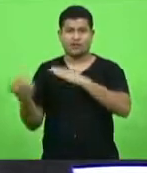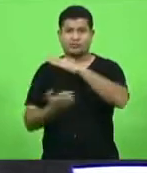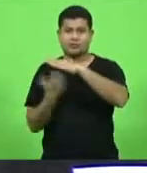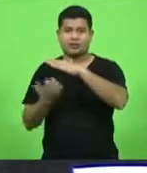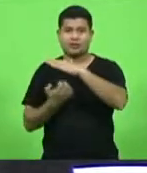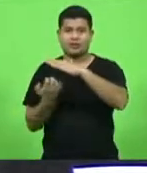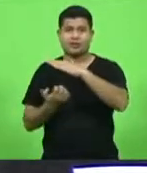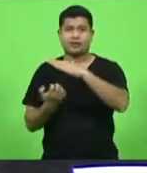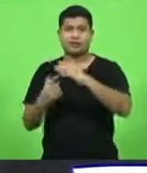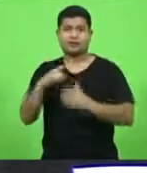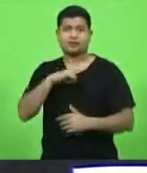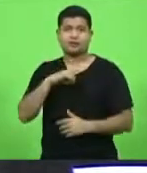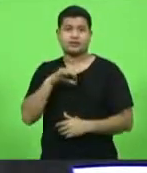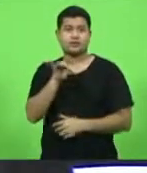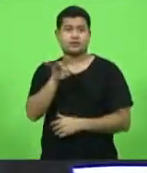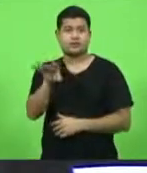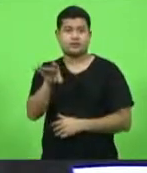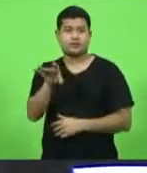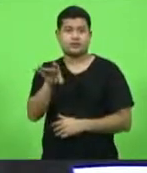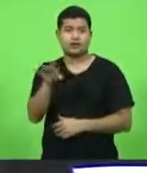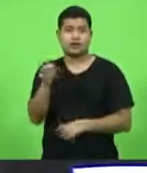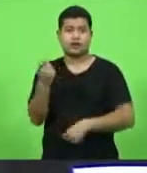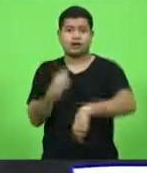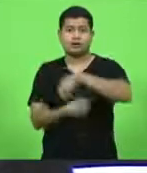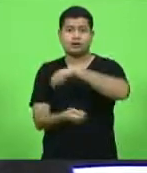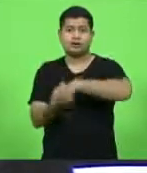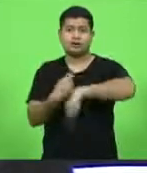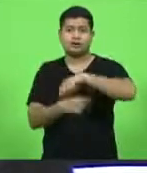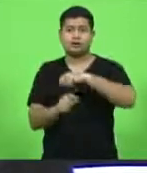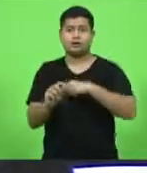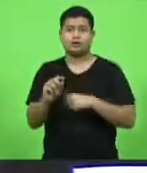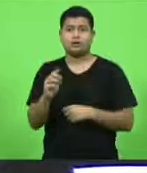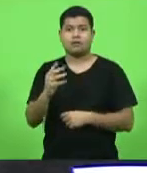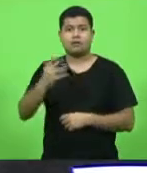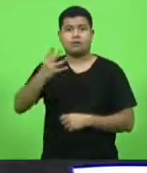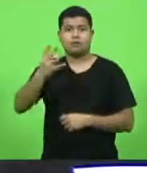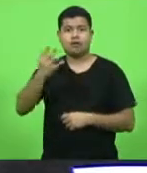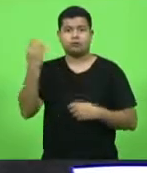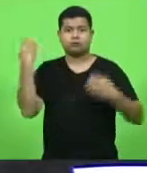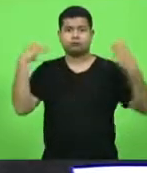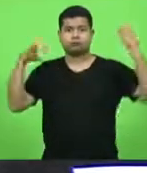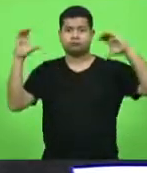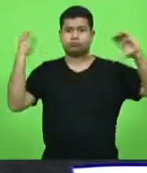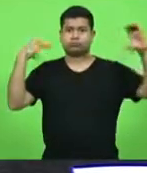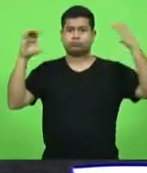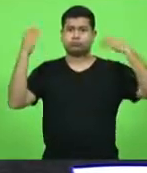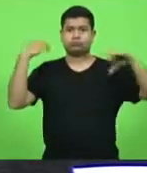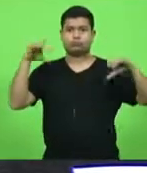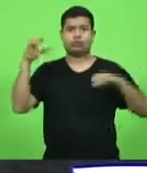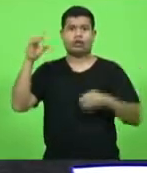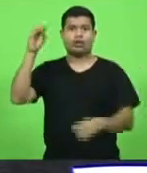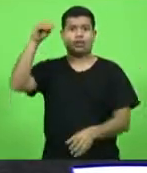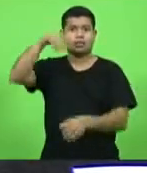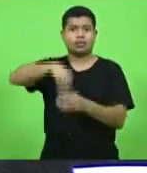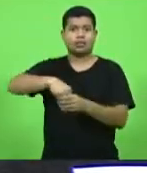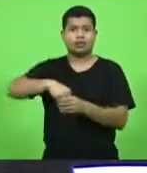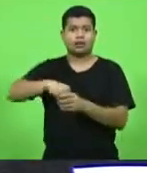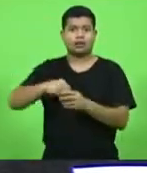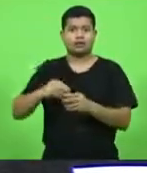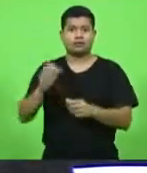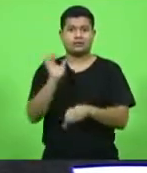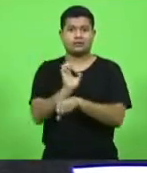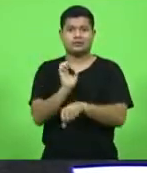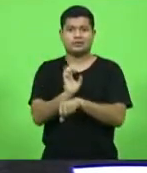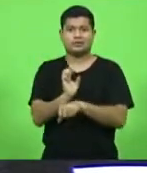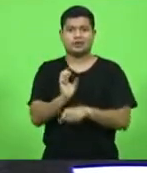currículo apenas administração de quatro ambulâncias no estado do Paraná